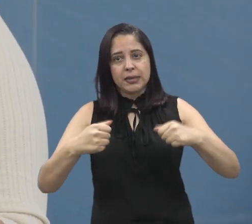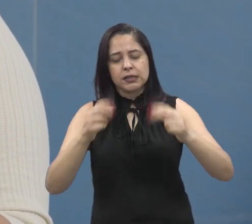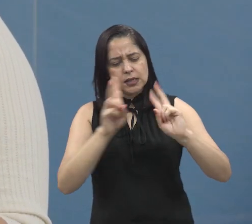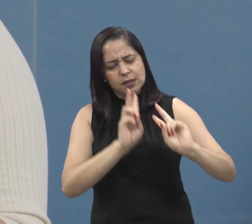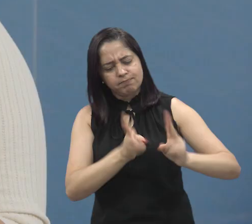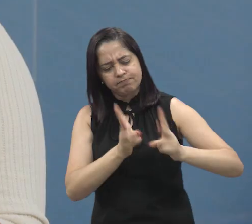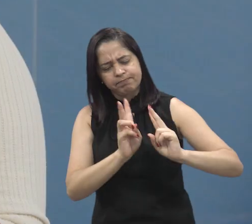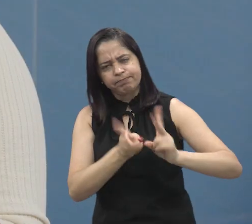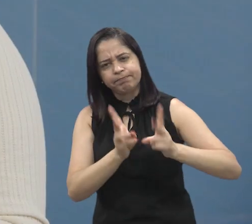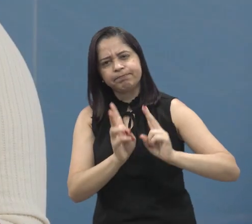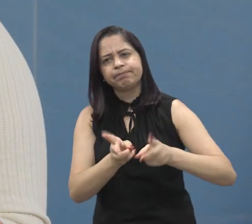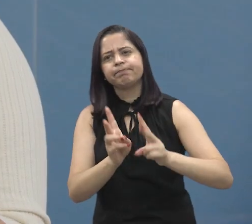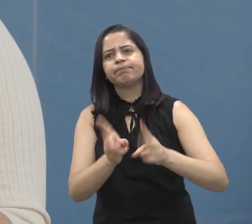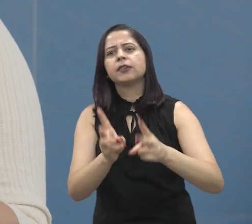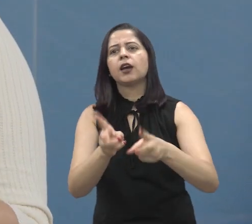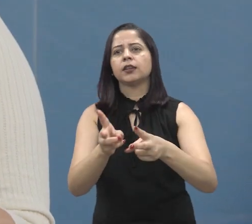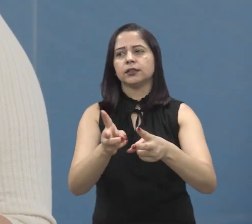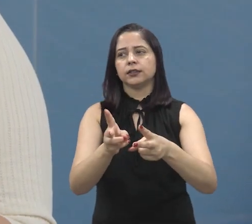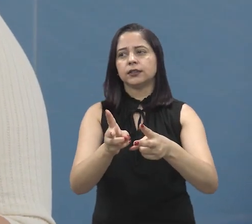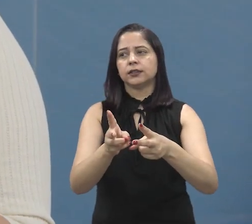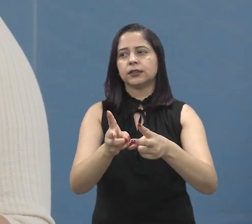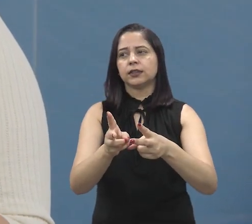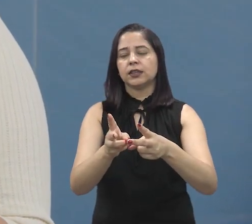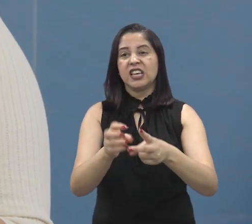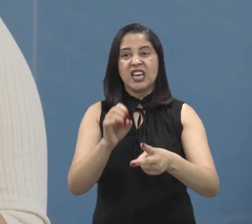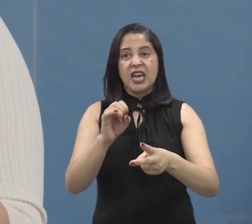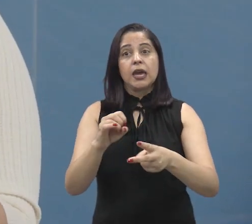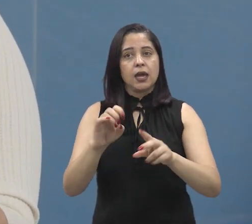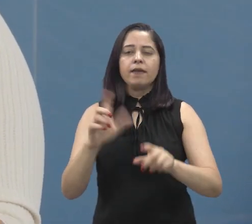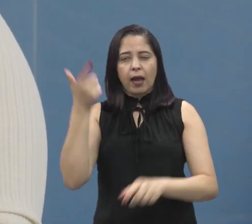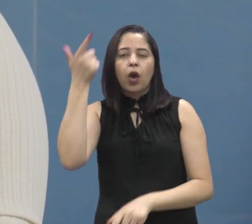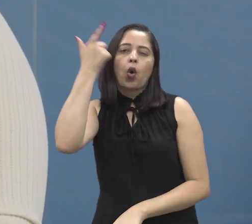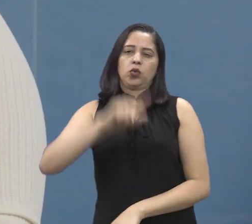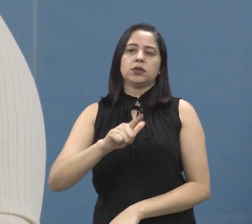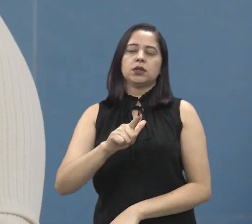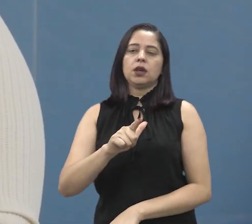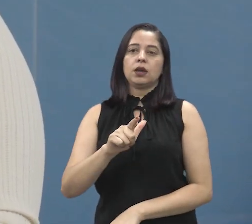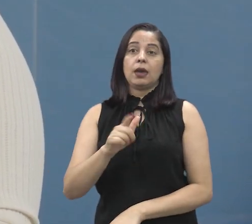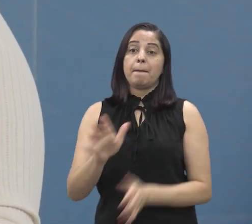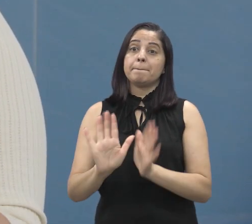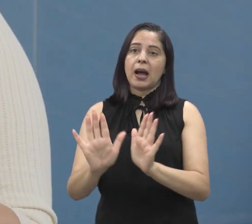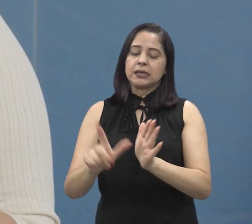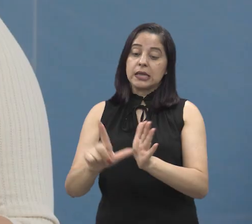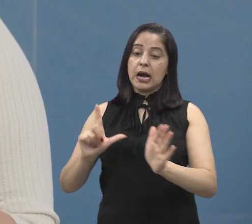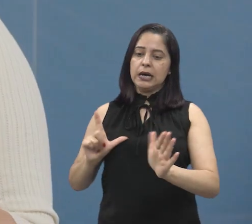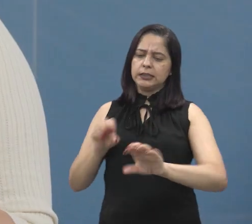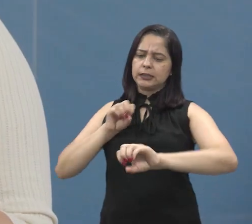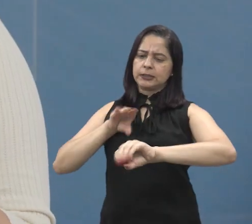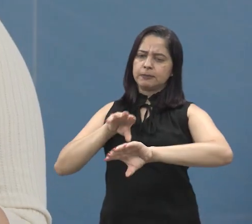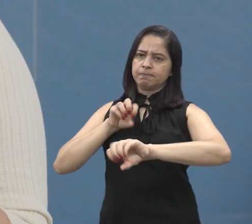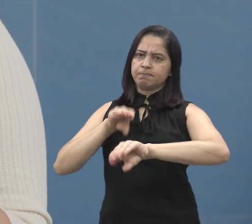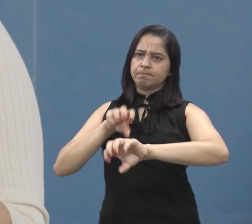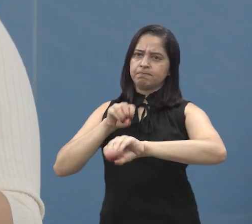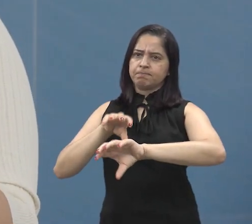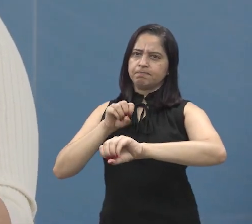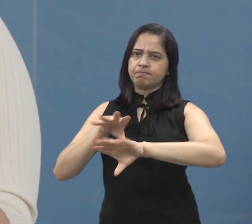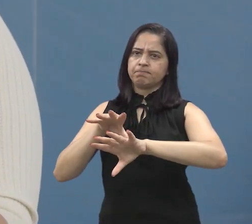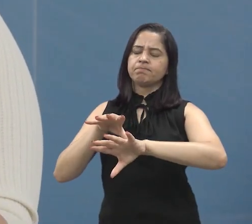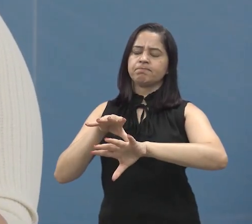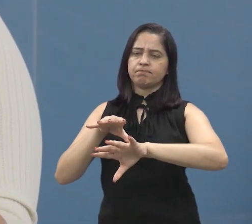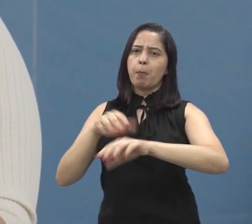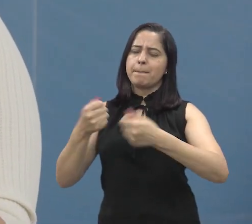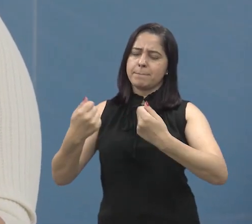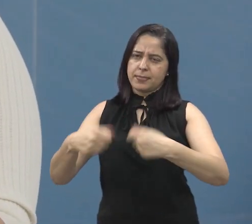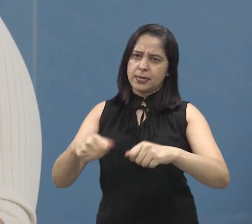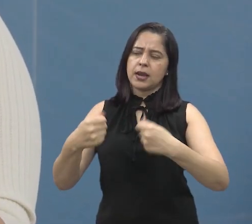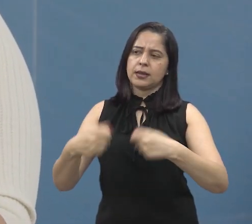ter continuidade. E isso a gente só vai conseguir através da educação. Se nós não tivermos a educação junto ali no